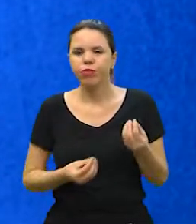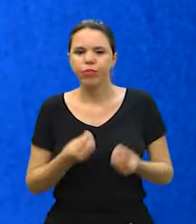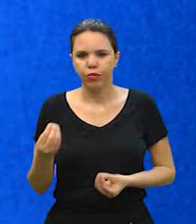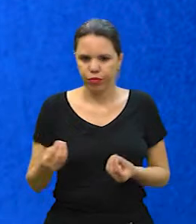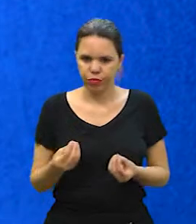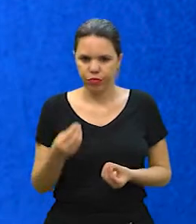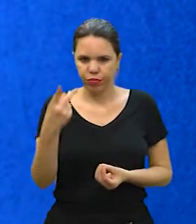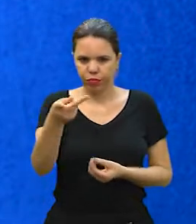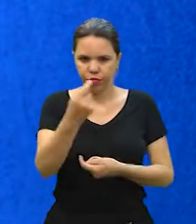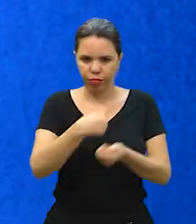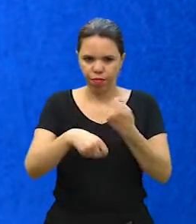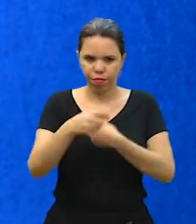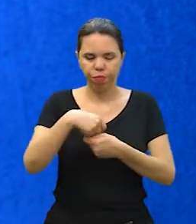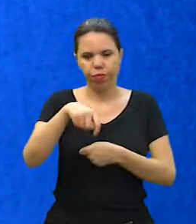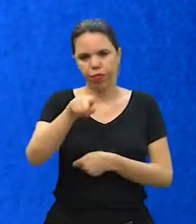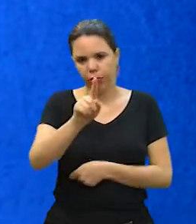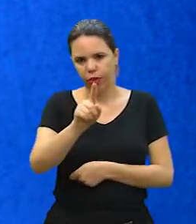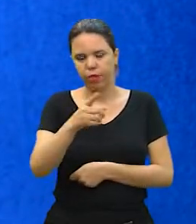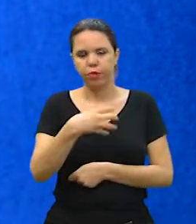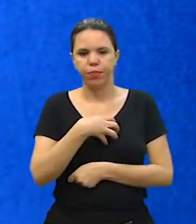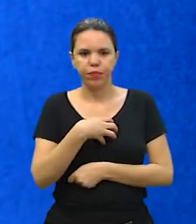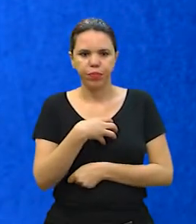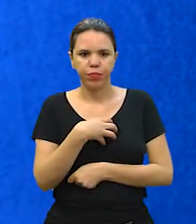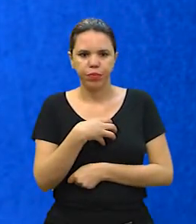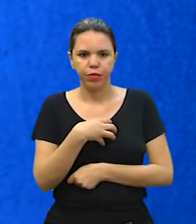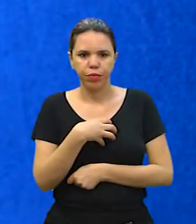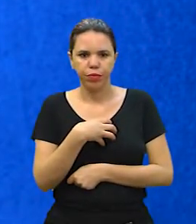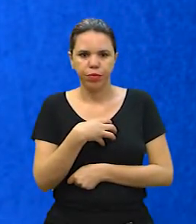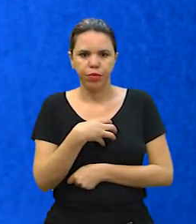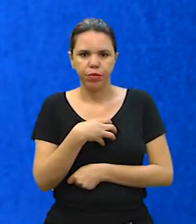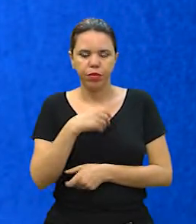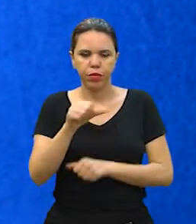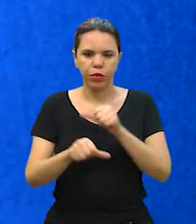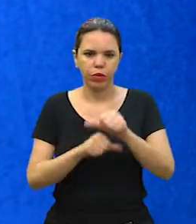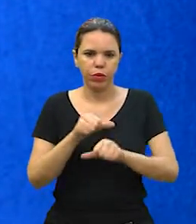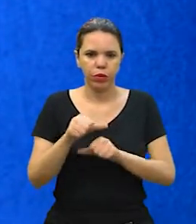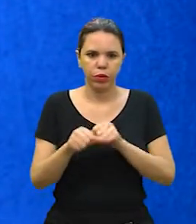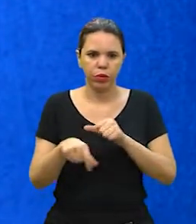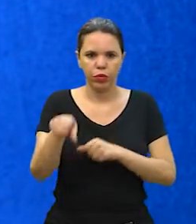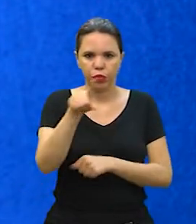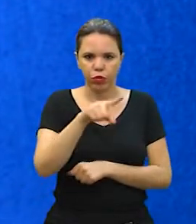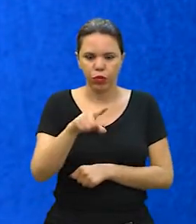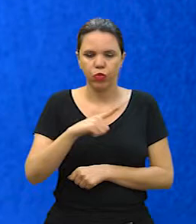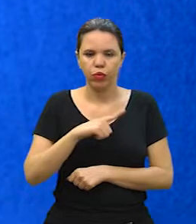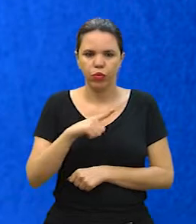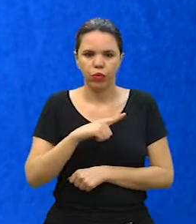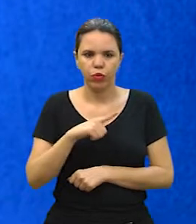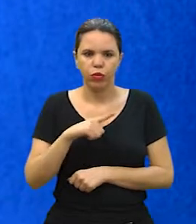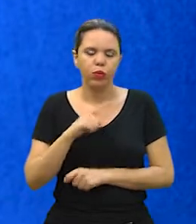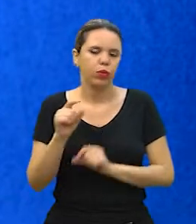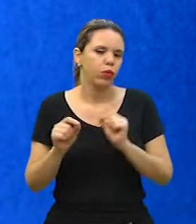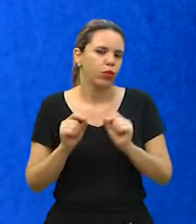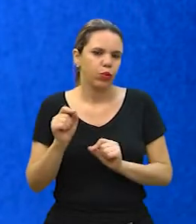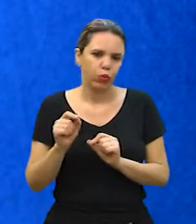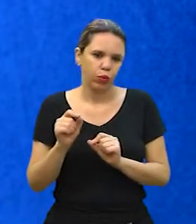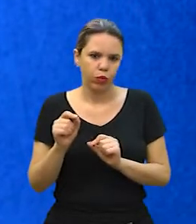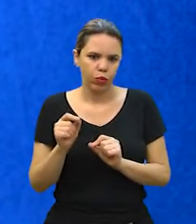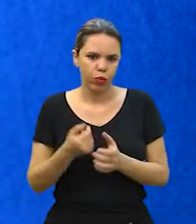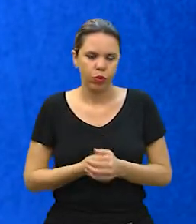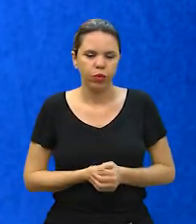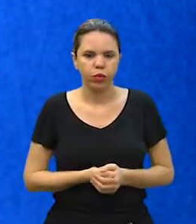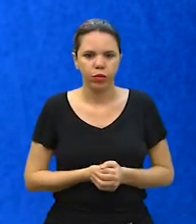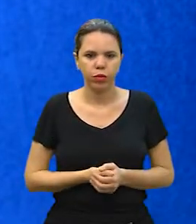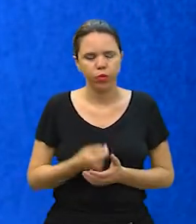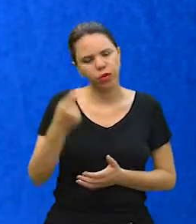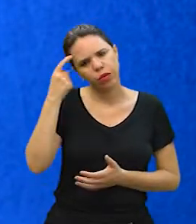como ficou o seu negócio? Vocês sentiram algum tipo de mudança? Vocês tiveram que, de certa